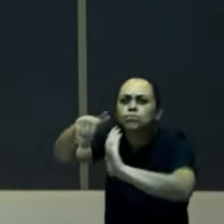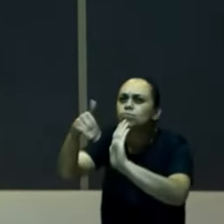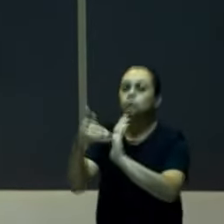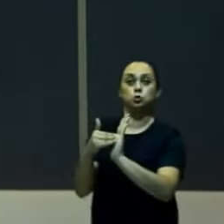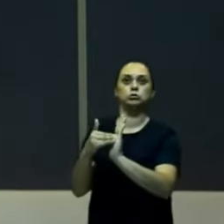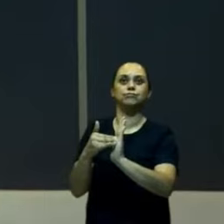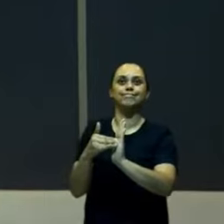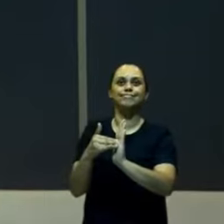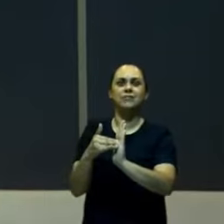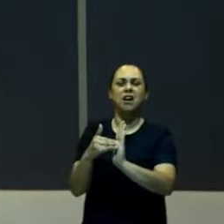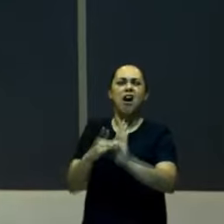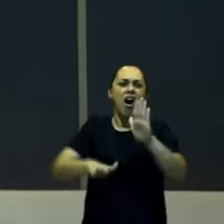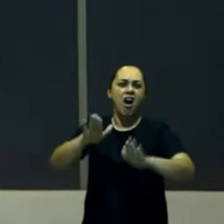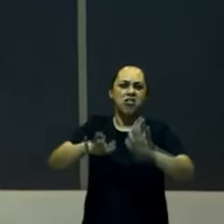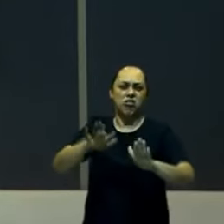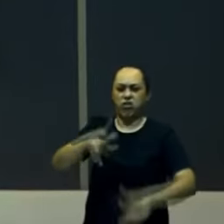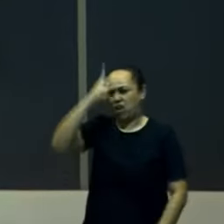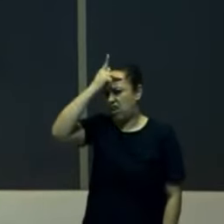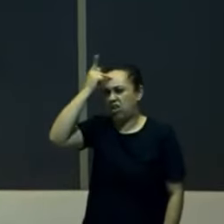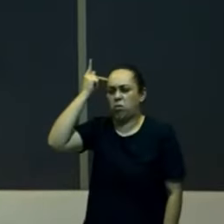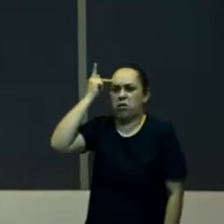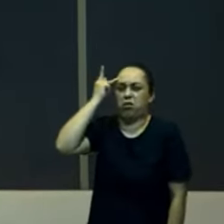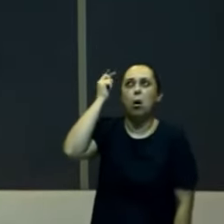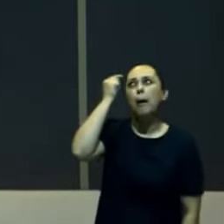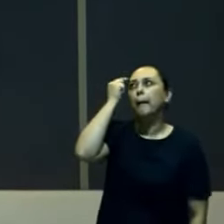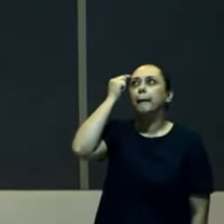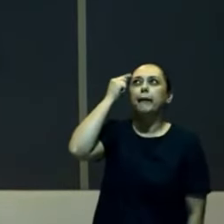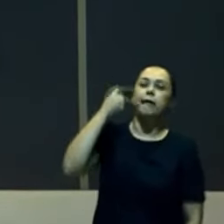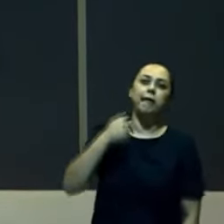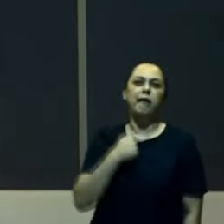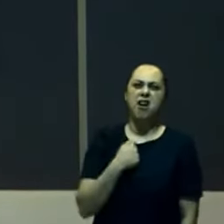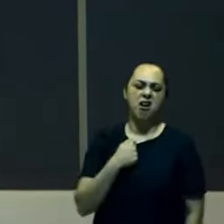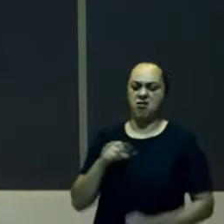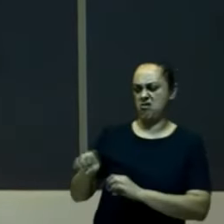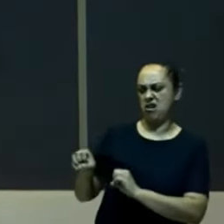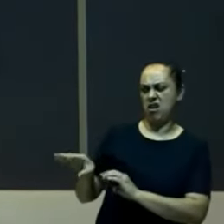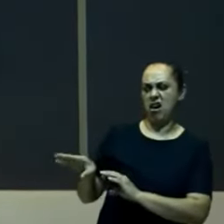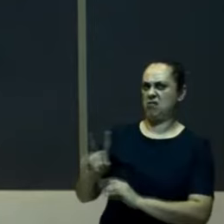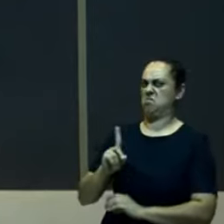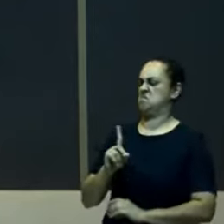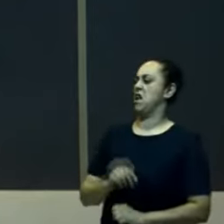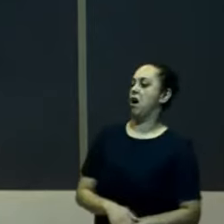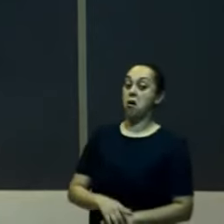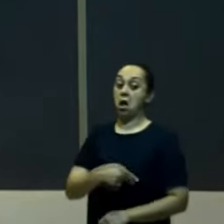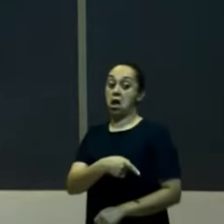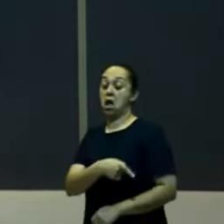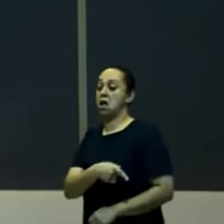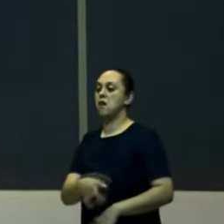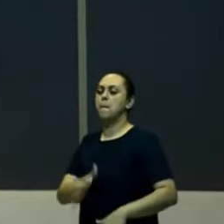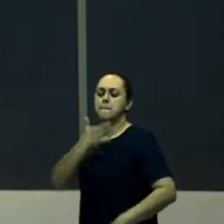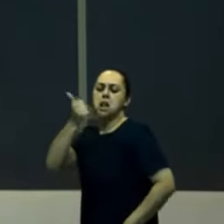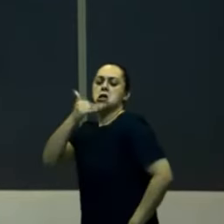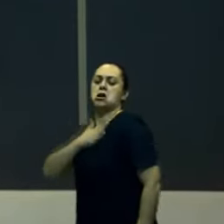torne melhor ou mais aperfeiçoado do que ele. Então ele retém. O generoso